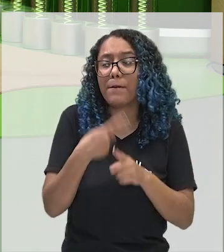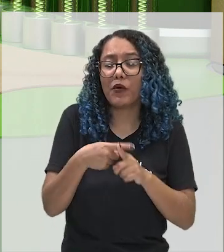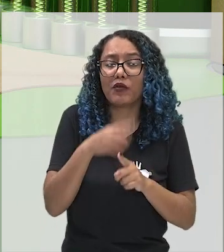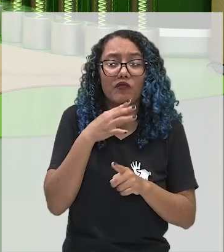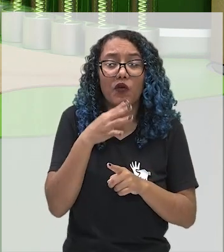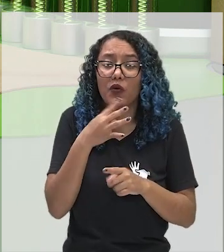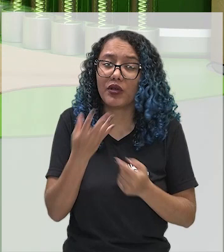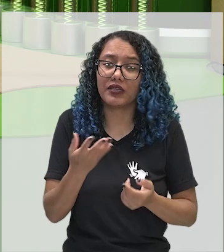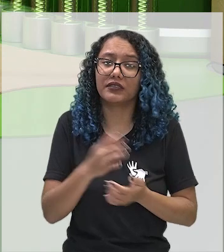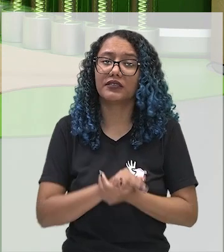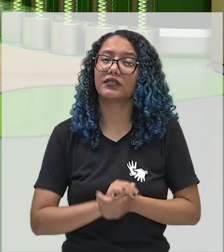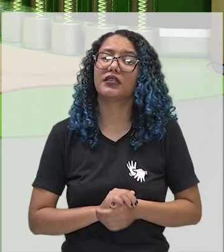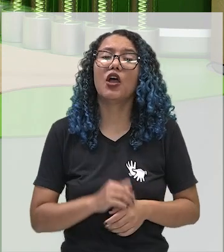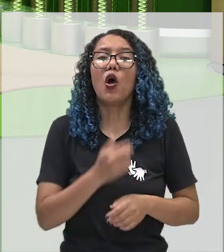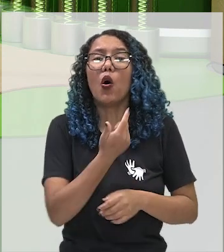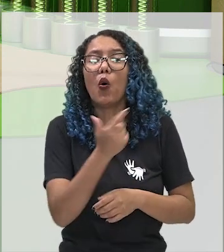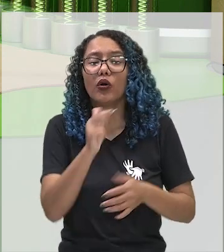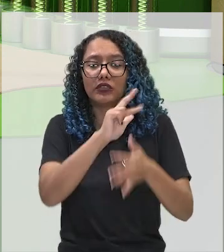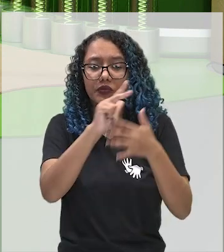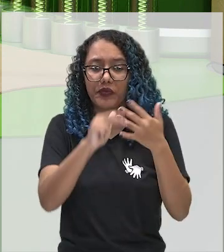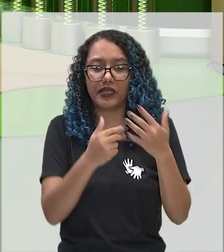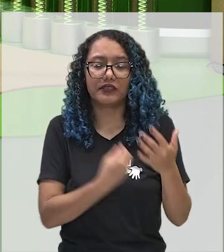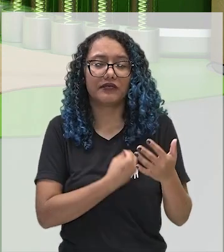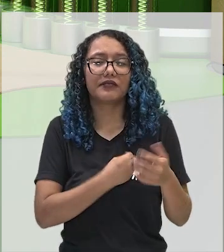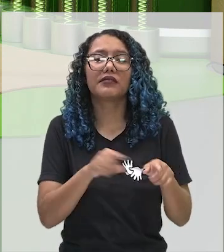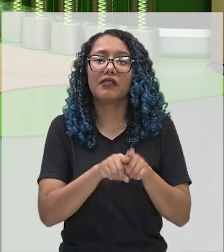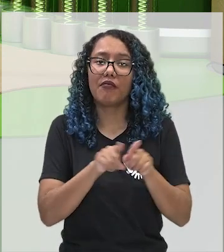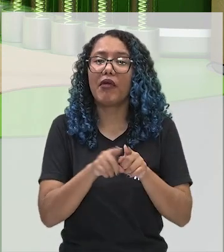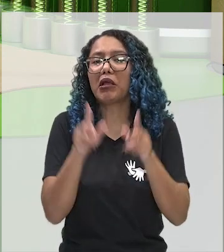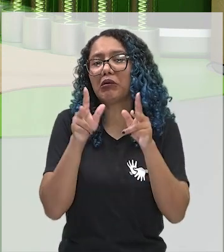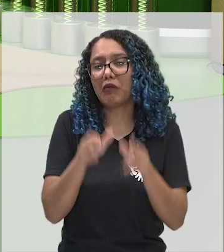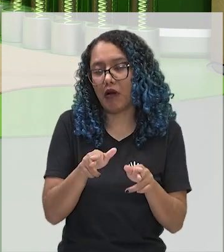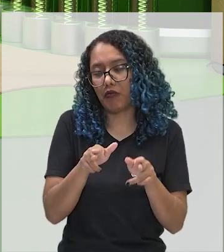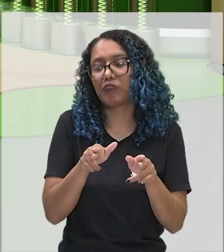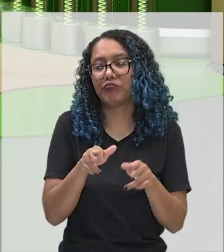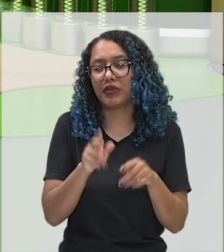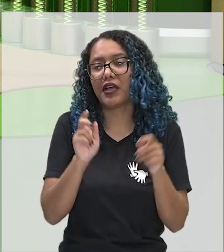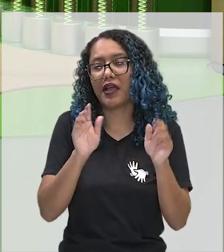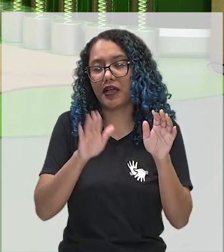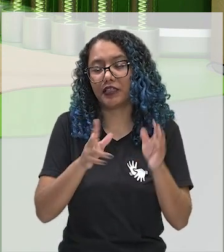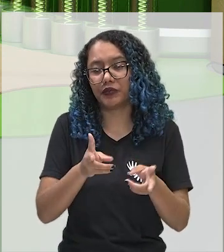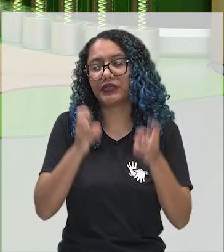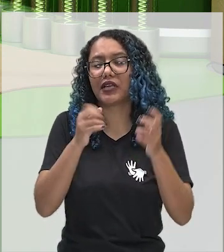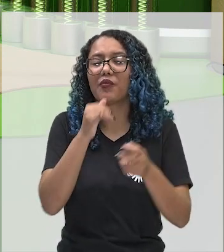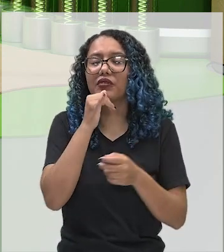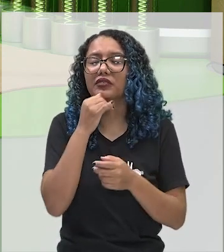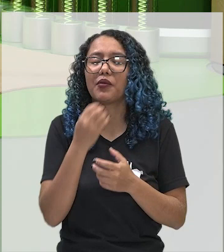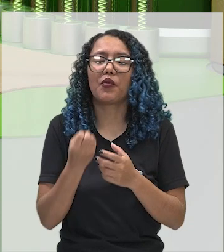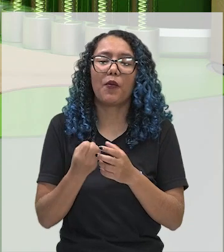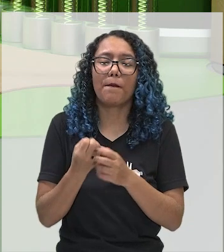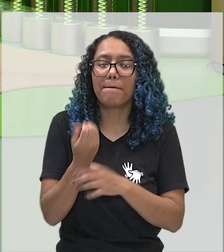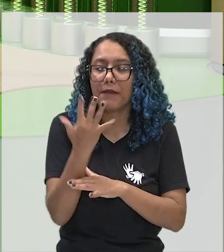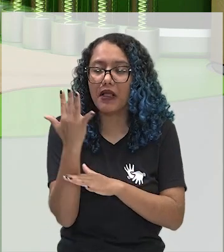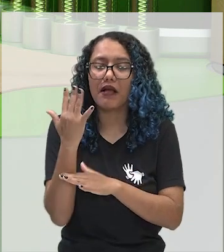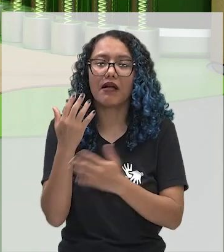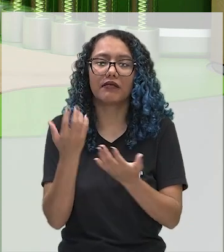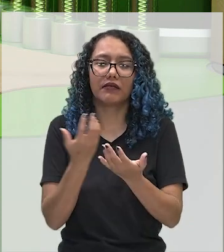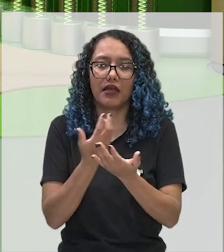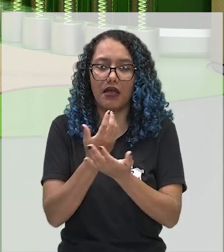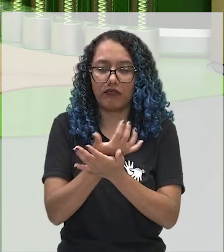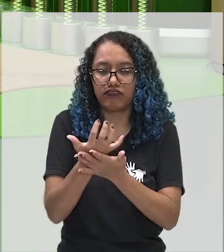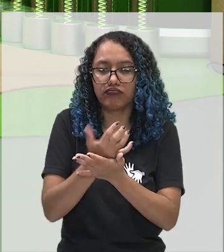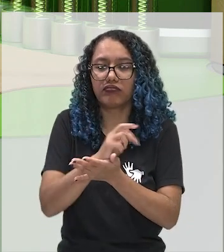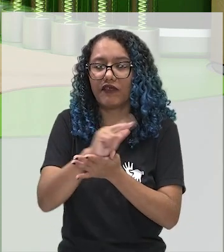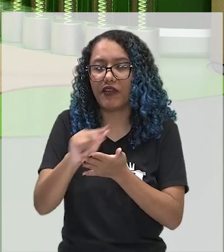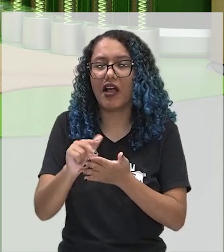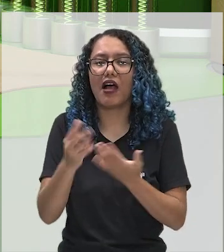também vale para outras espécies de seres vivos. A gente pode ver essa situação com plantas, né, com